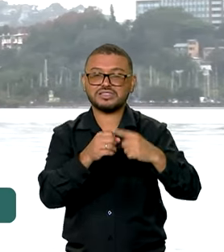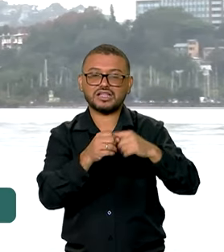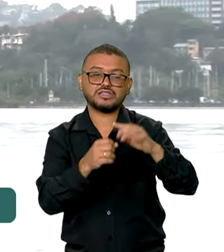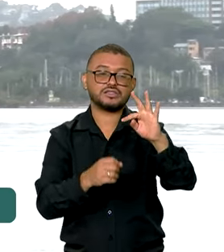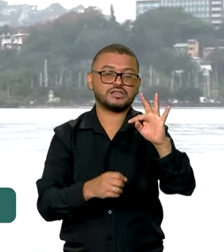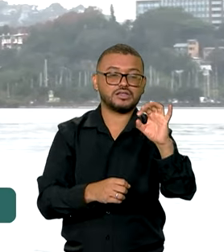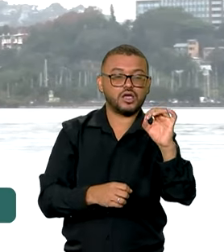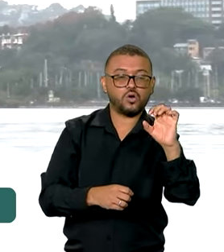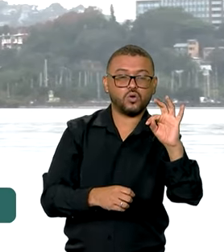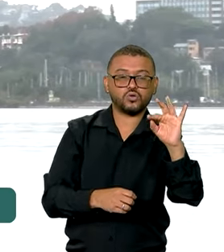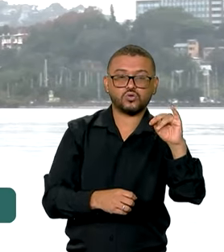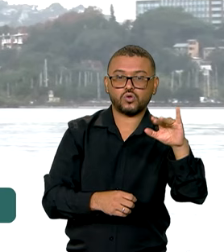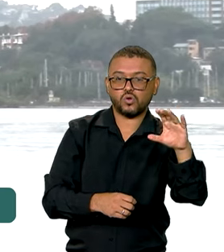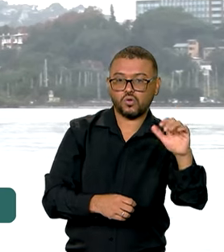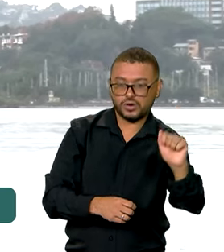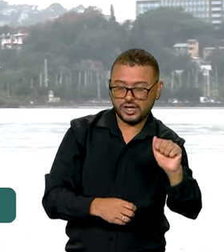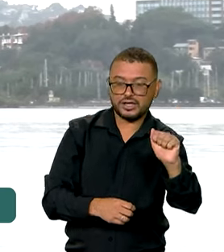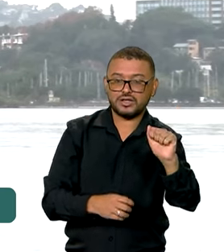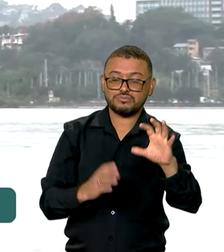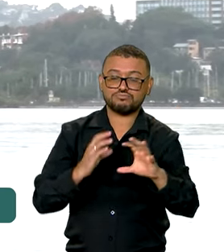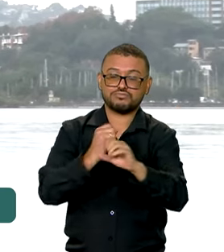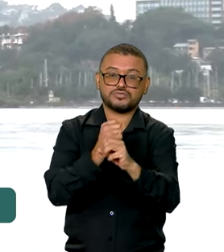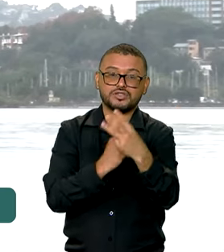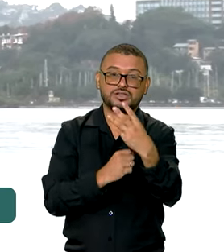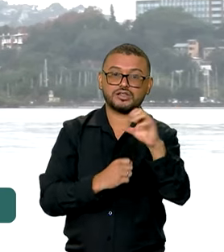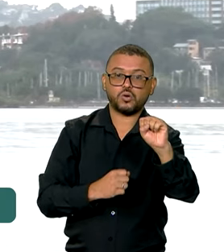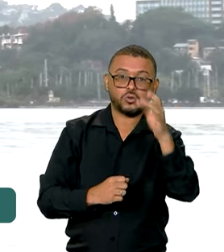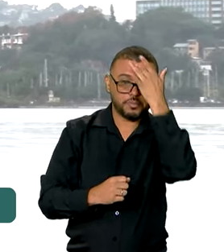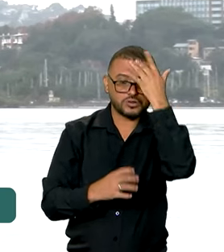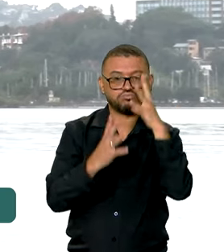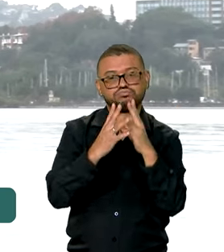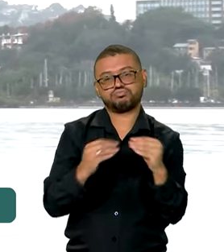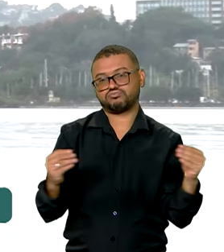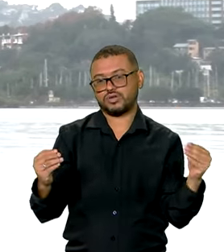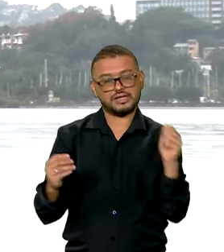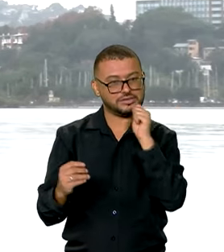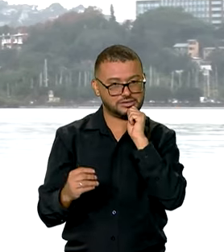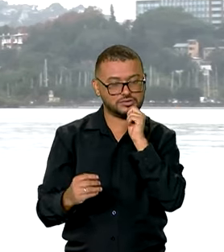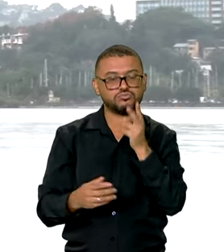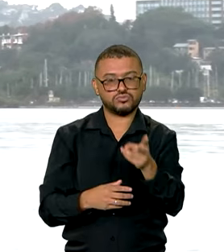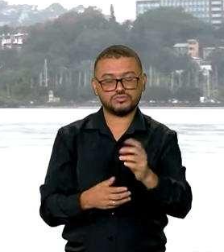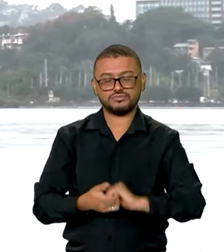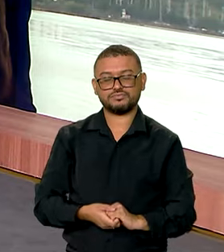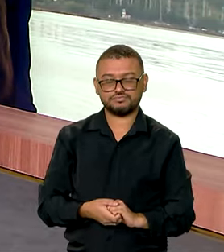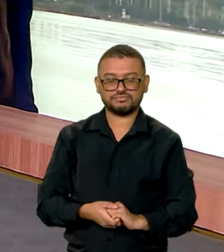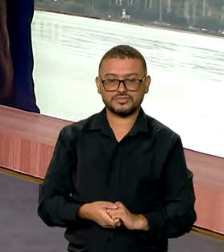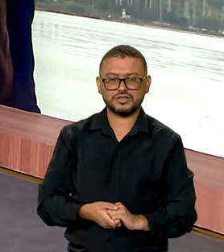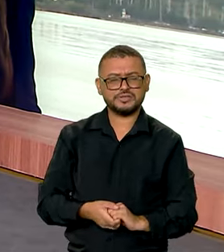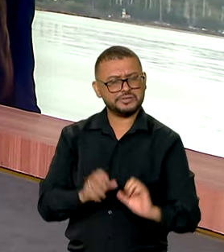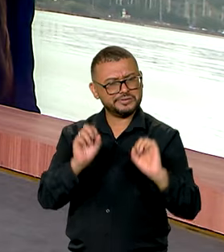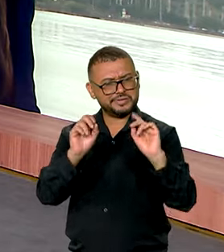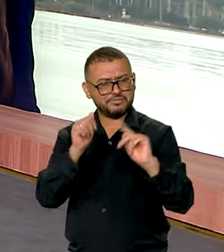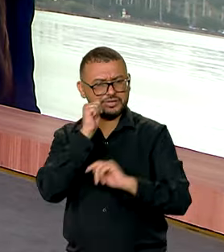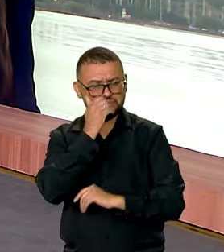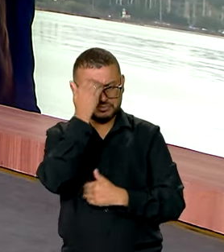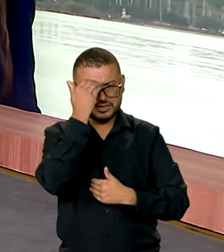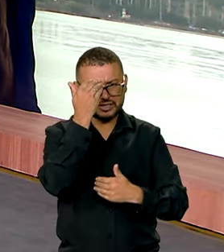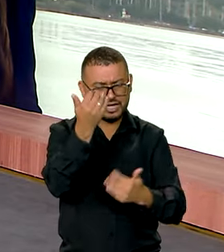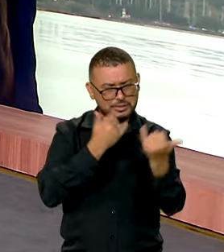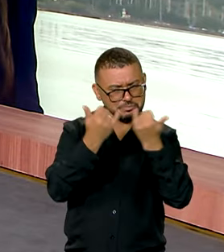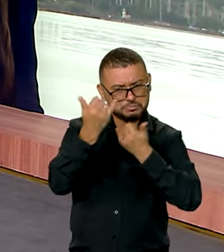e Agudo. 38 pessoas seguem desaparecidas. Vanessa, volto com você. Ok, Jéssica, obrigada